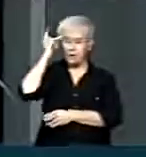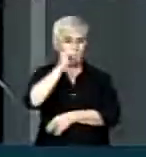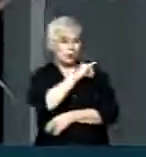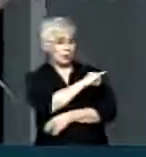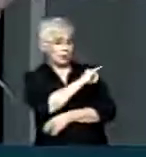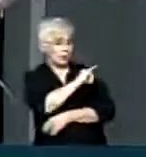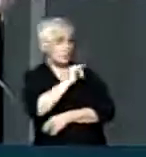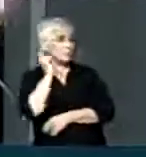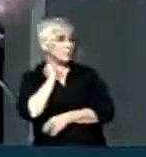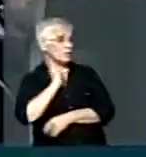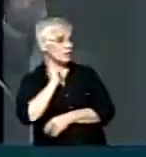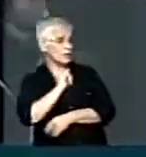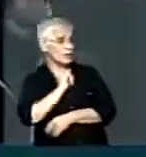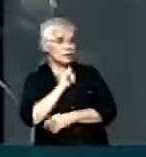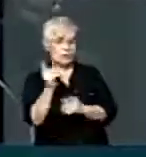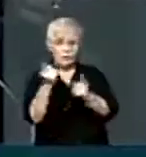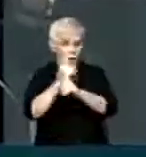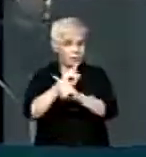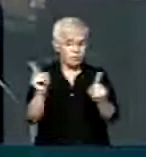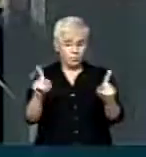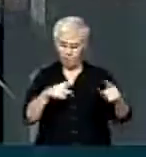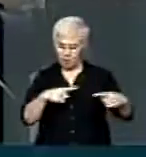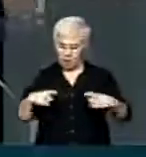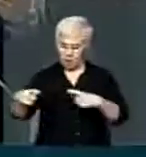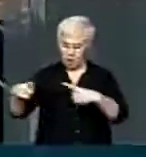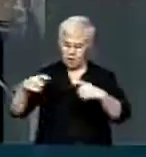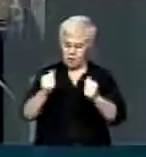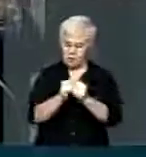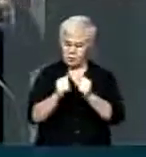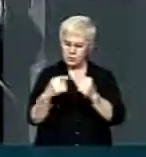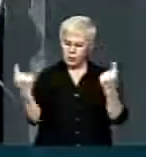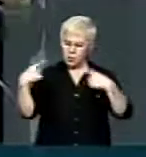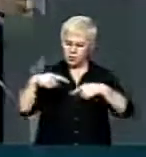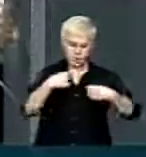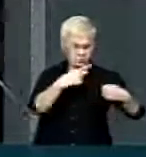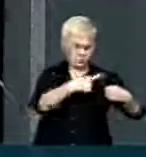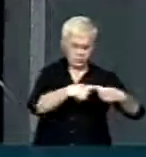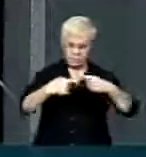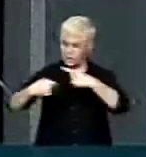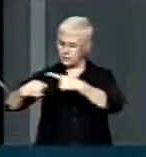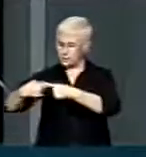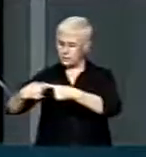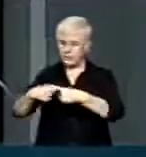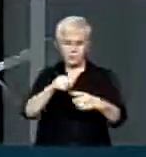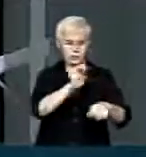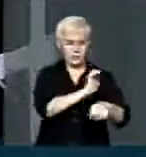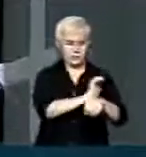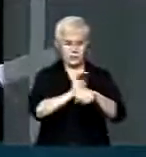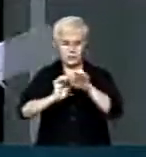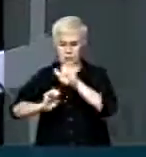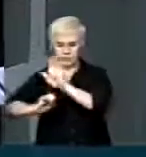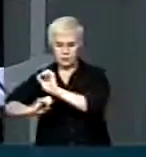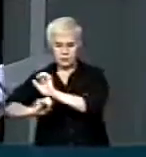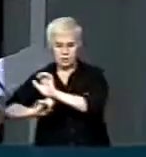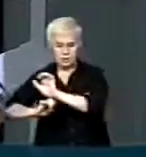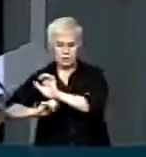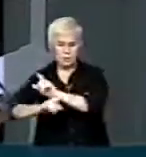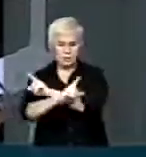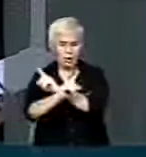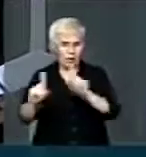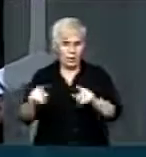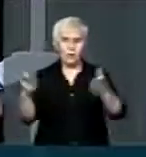Não. Não se trata de uma guerra entre uma cidade ou outra, ou entre o estado e outro. Hoje, nesse